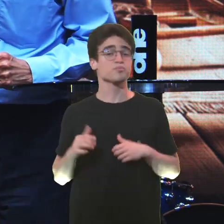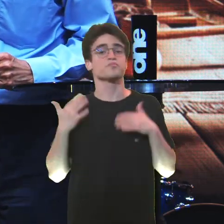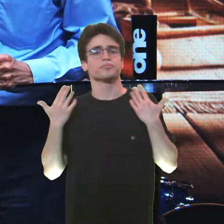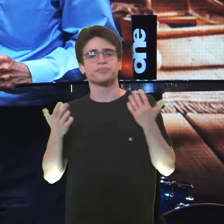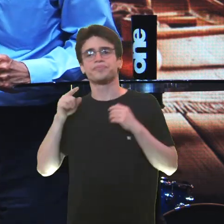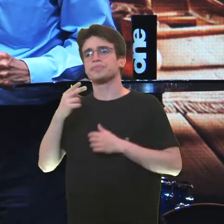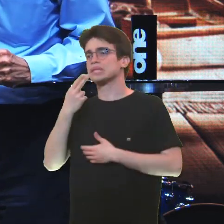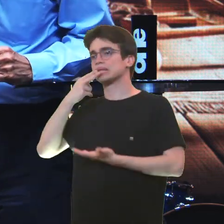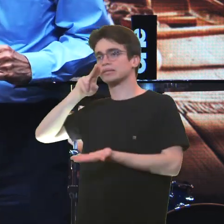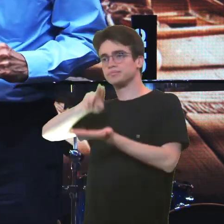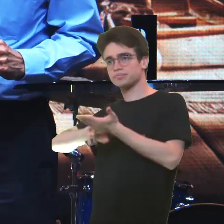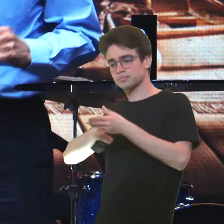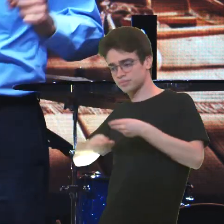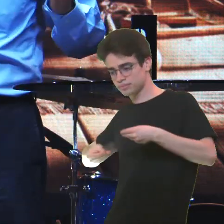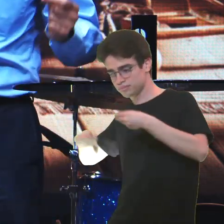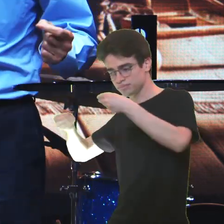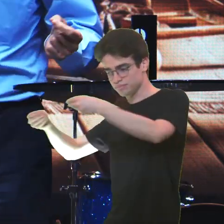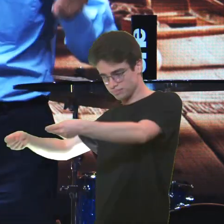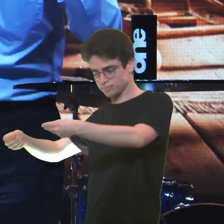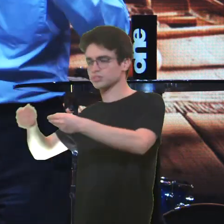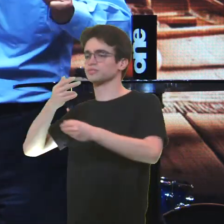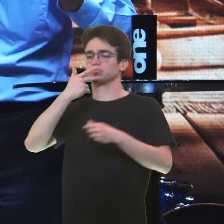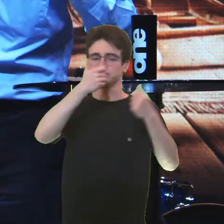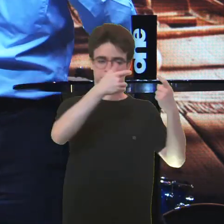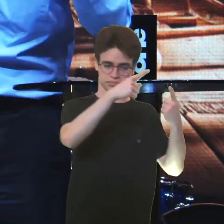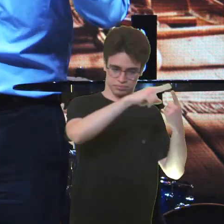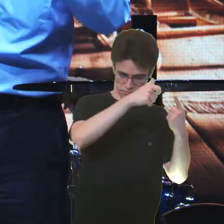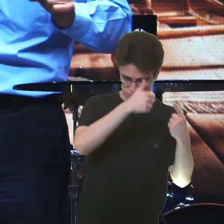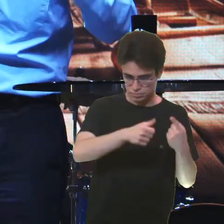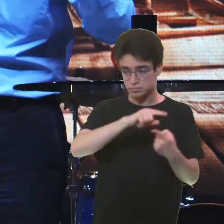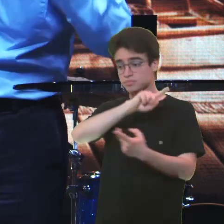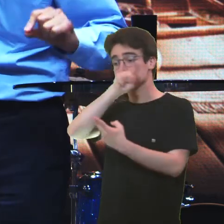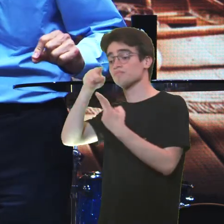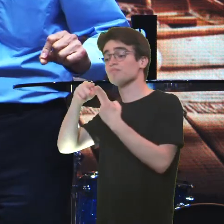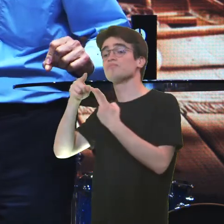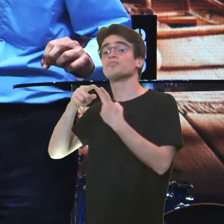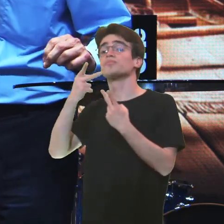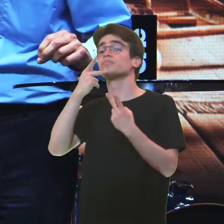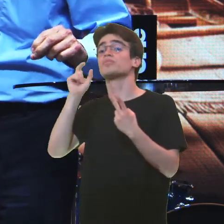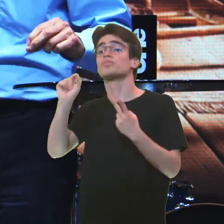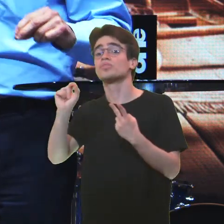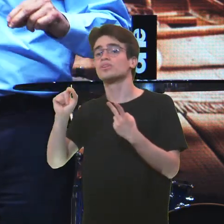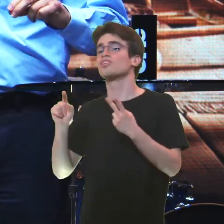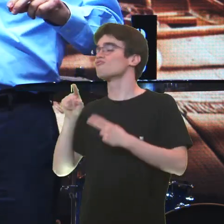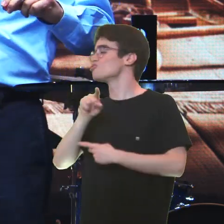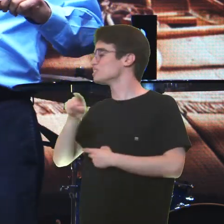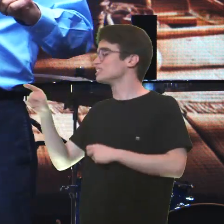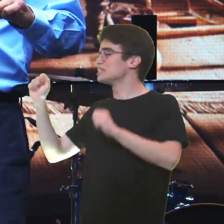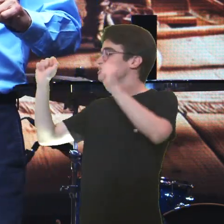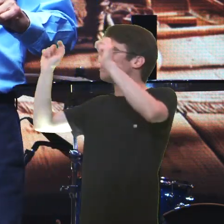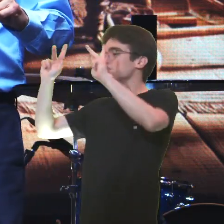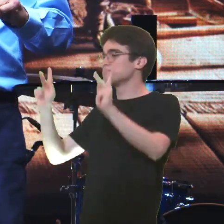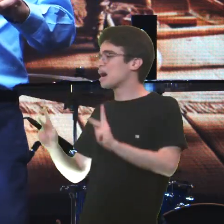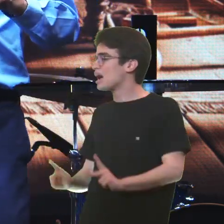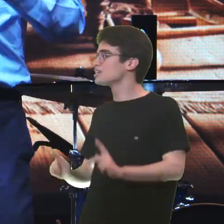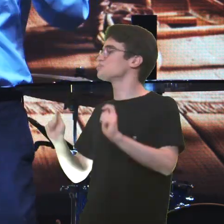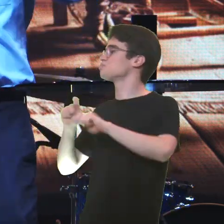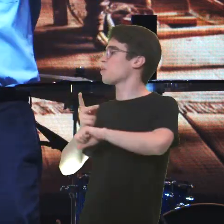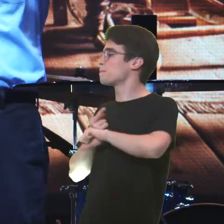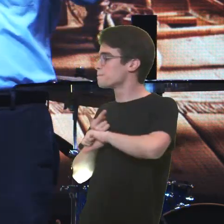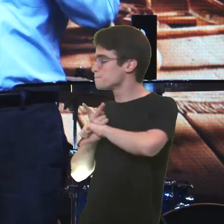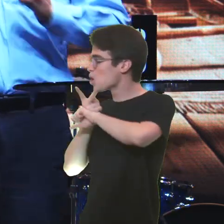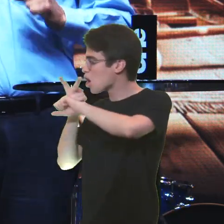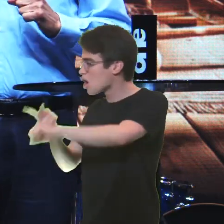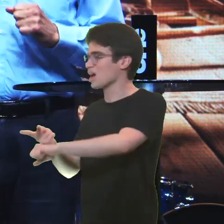dice que a carta menciona es que le dice procuren la paz de la ciudad é que fala: procurai a paz da cidade,